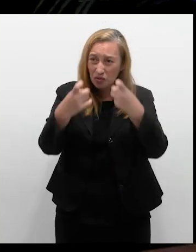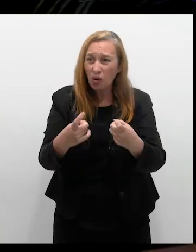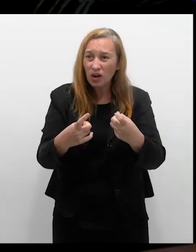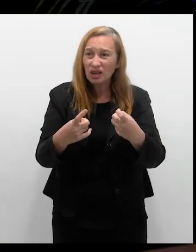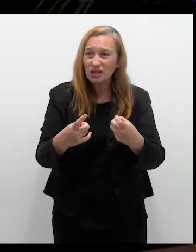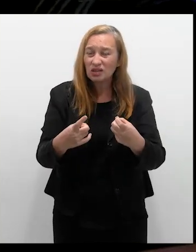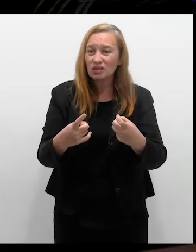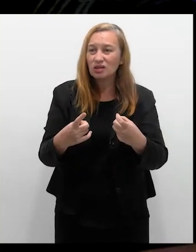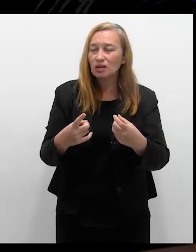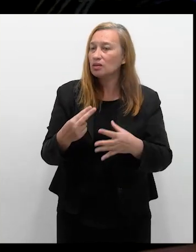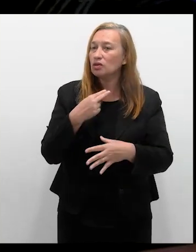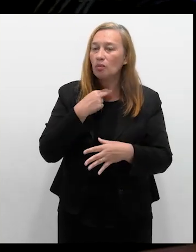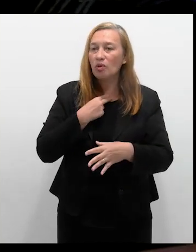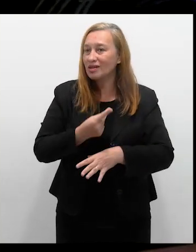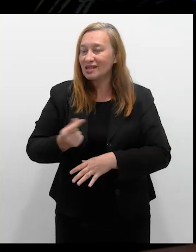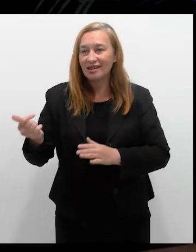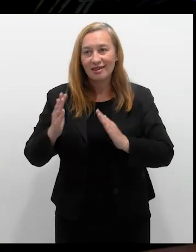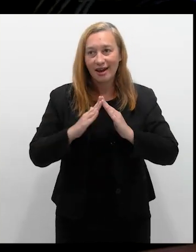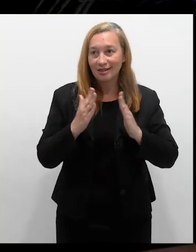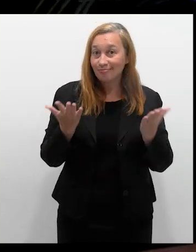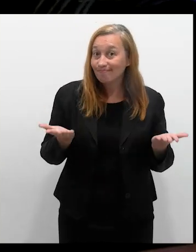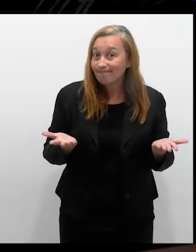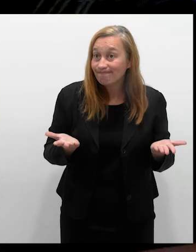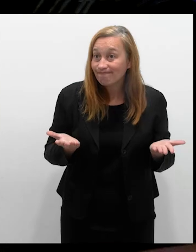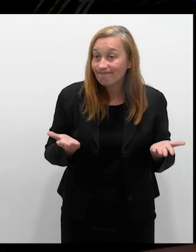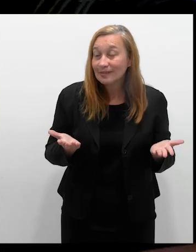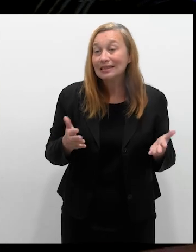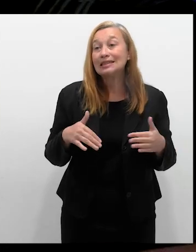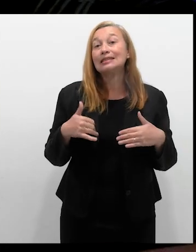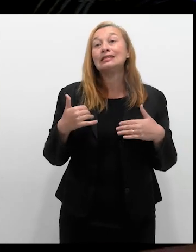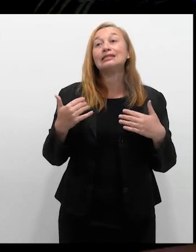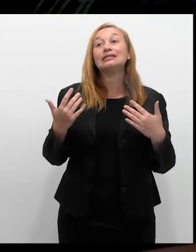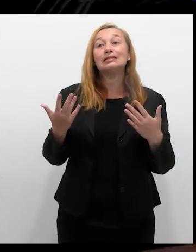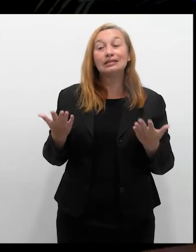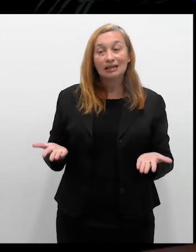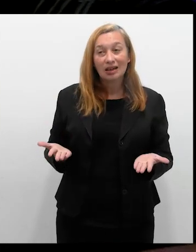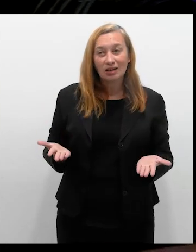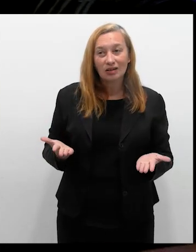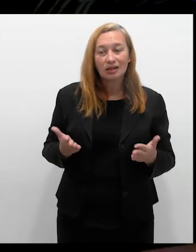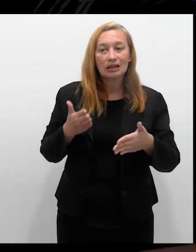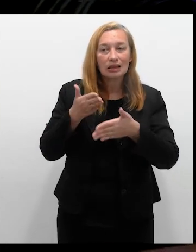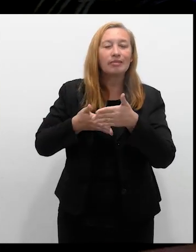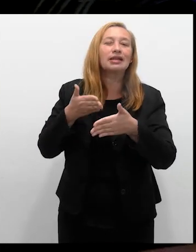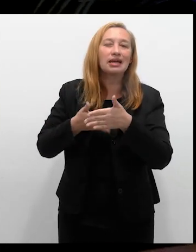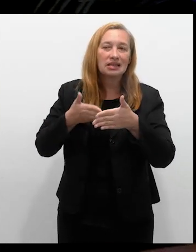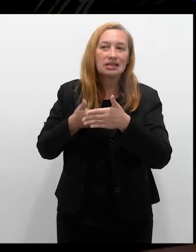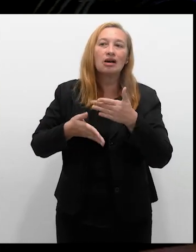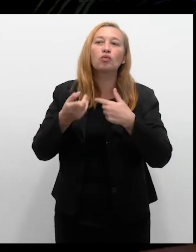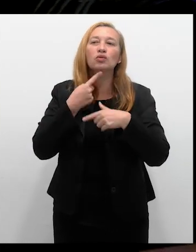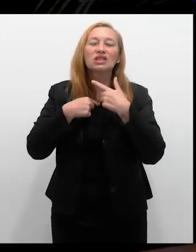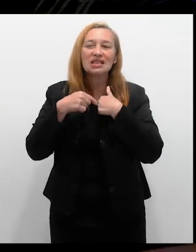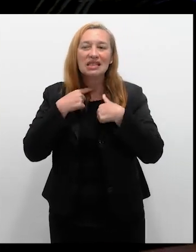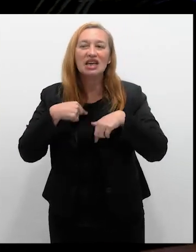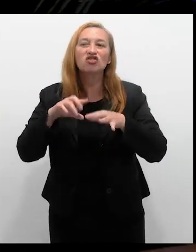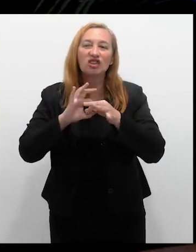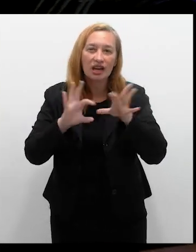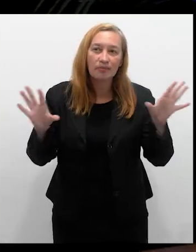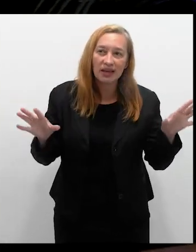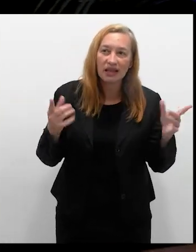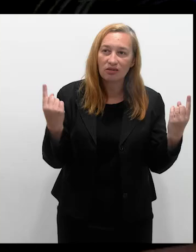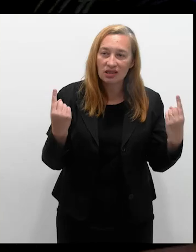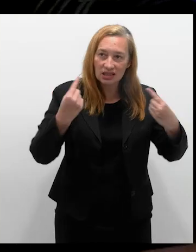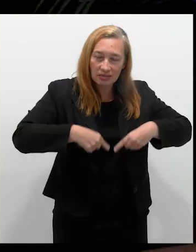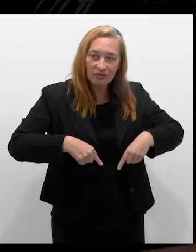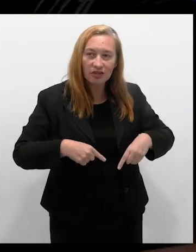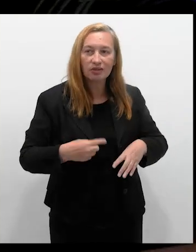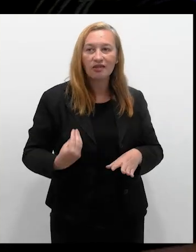contexto atravessado por muita violência, onde eles praticamente não podem sair de casa. Então, as limitações, né? O desejo